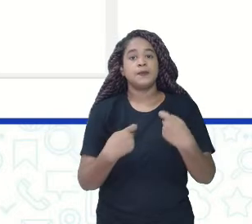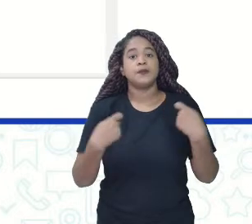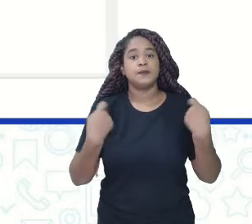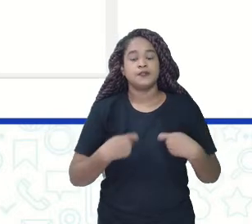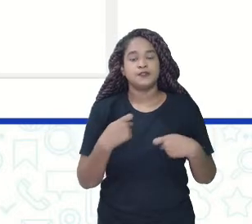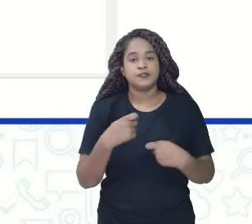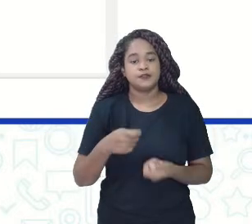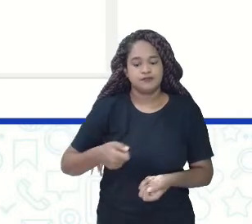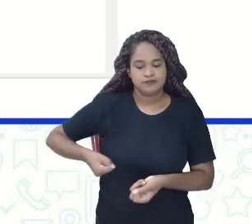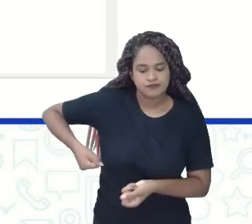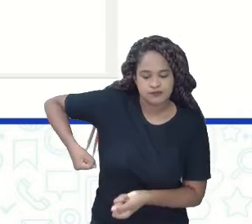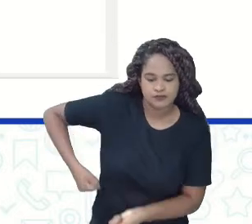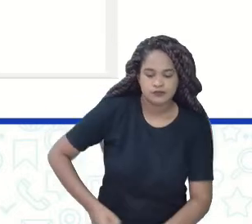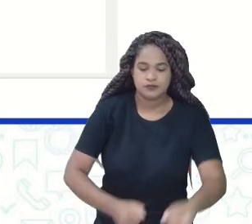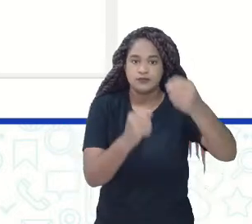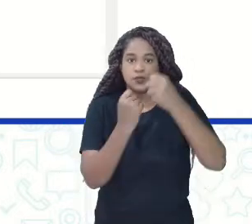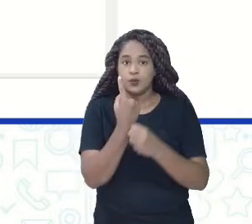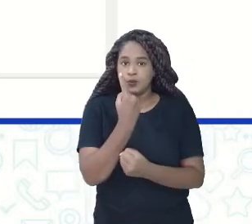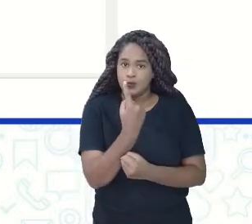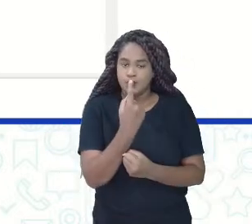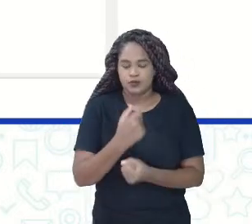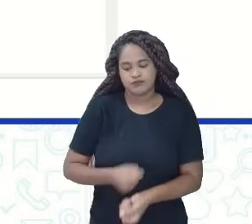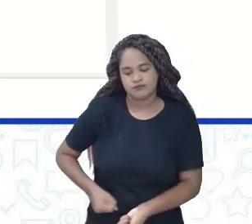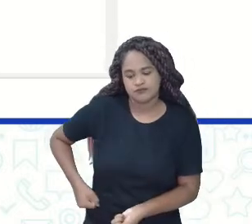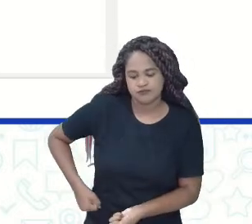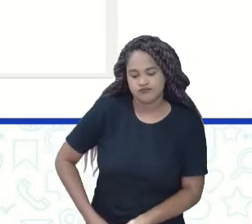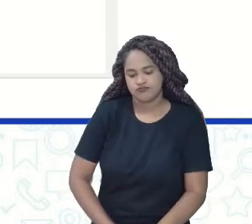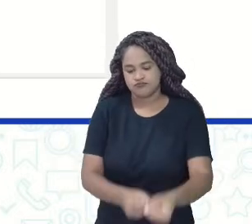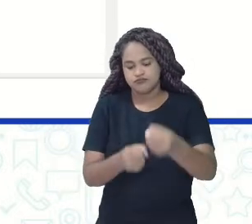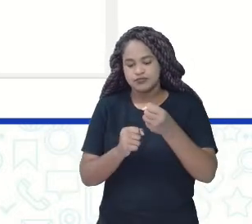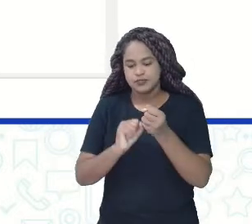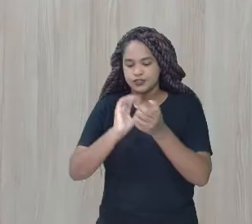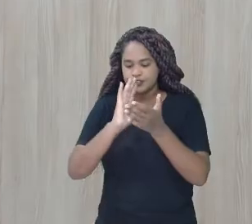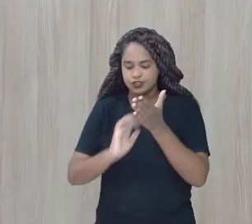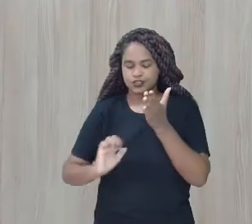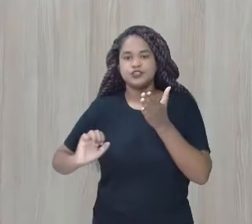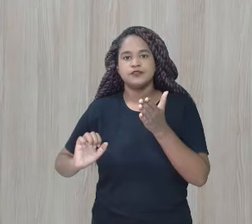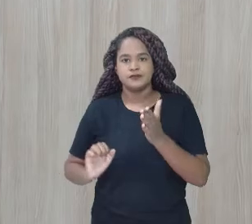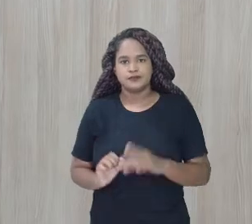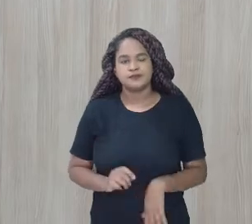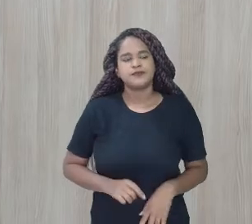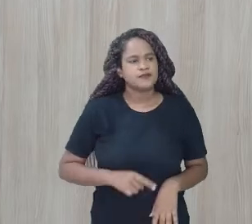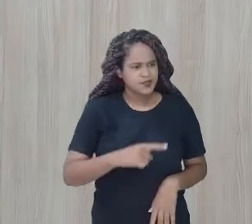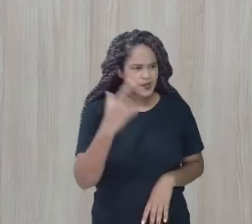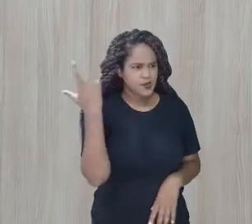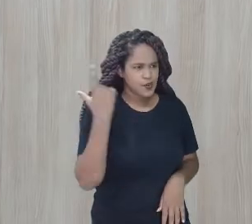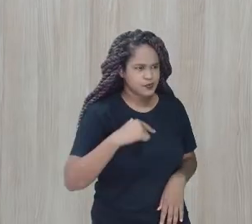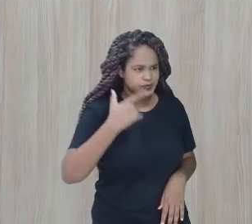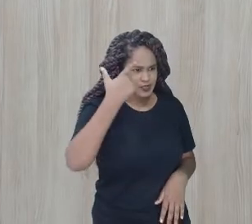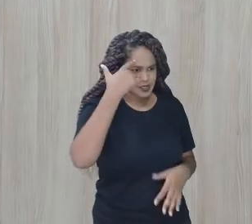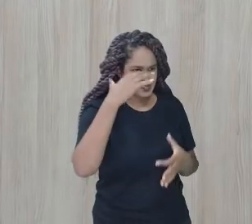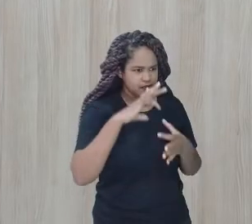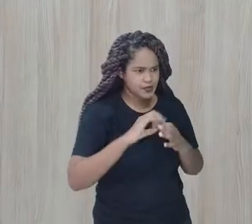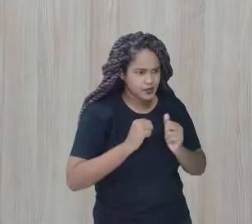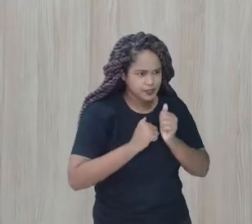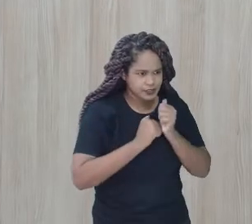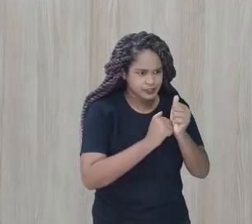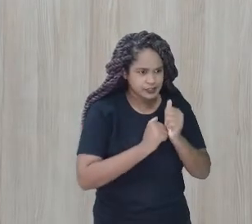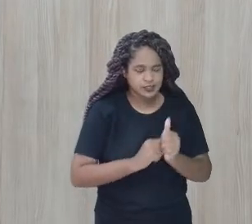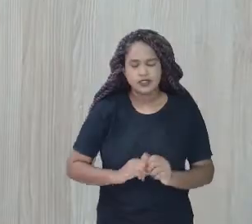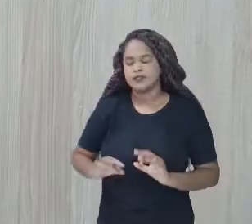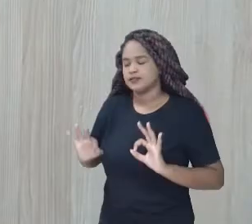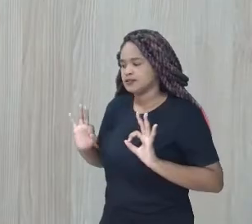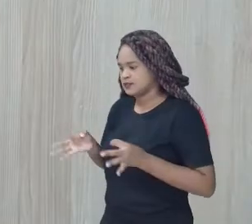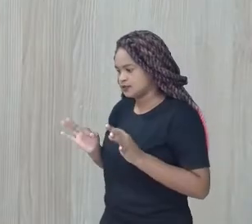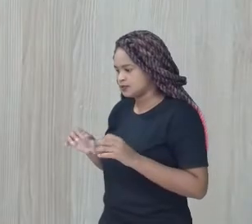tirar uma pazinha, já que ali tem o númerozinho 1. Professora Vanessa, a senhora está conseguindo acompanhar o raciocínio? Tudo Sim, certinho? Tudo certinho. O